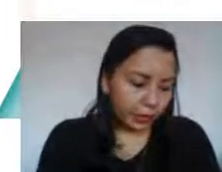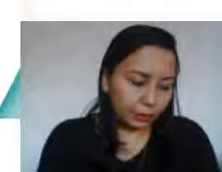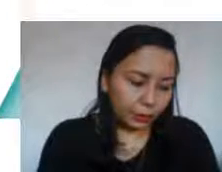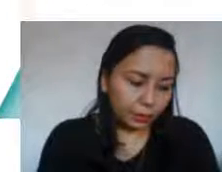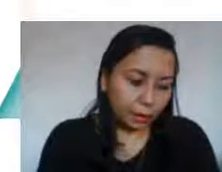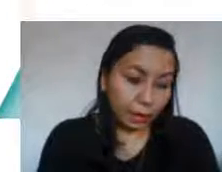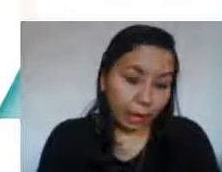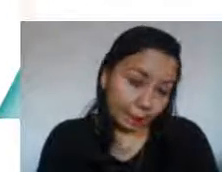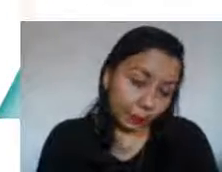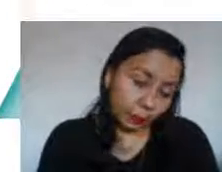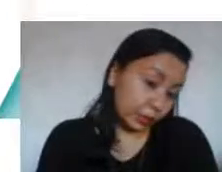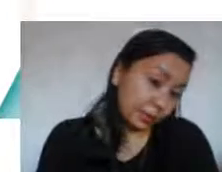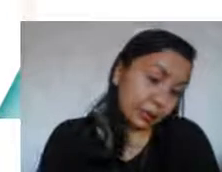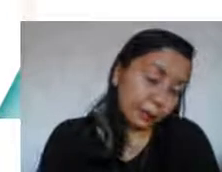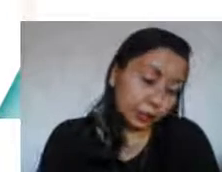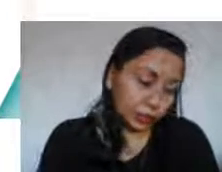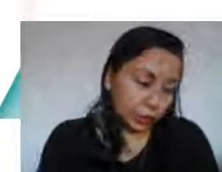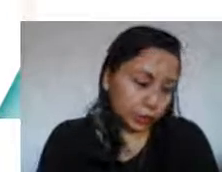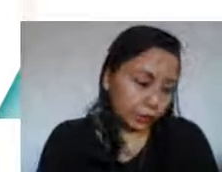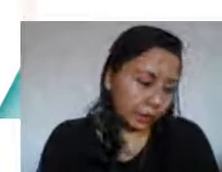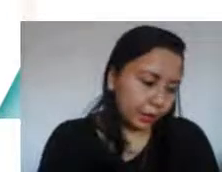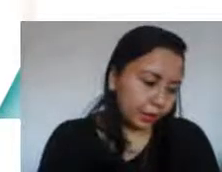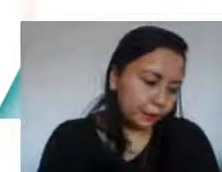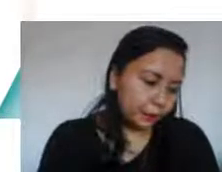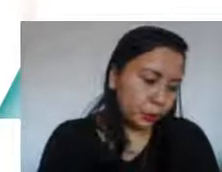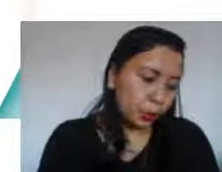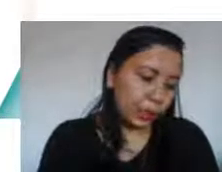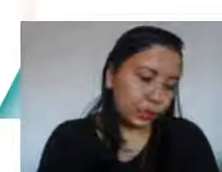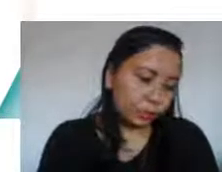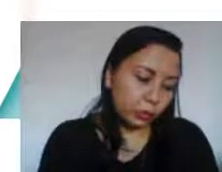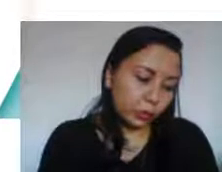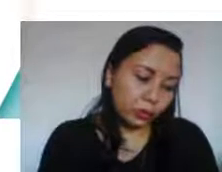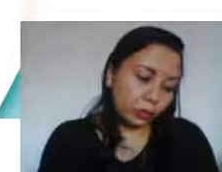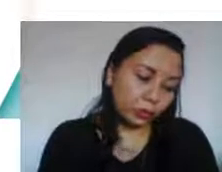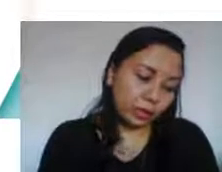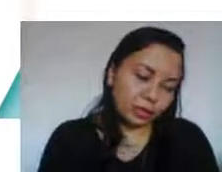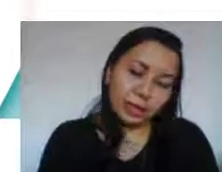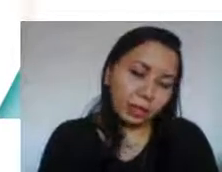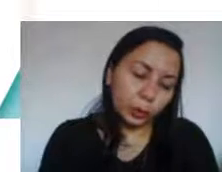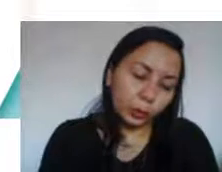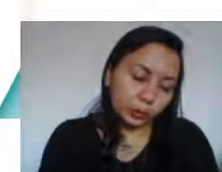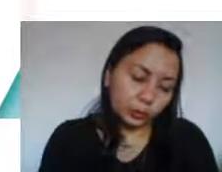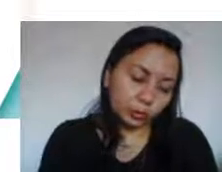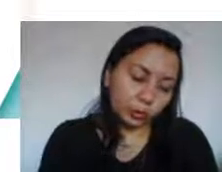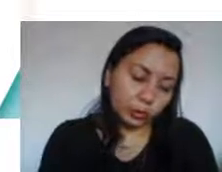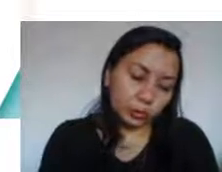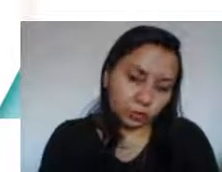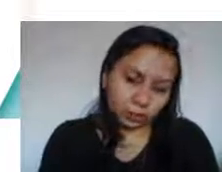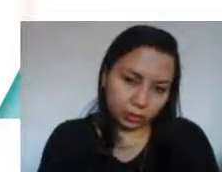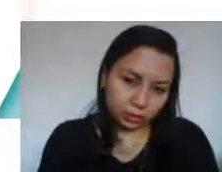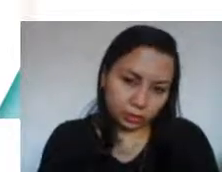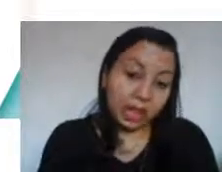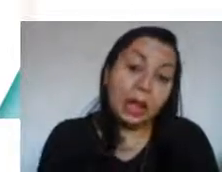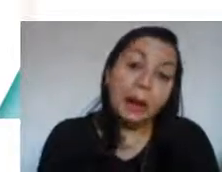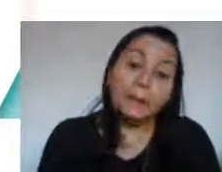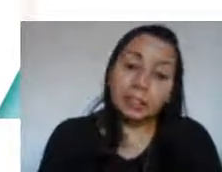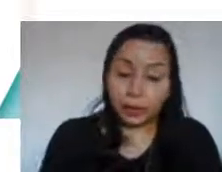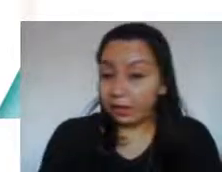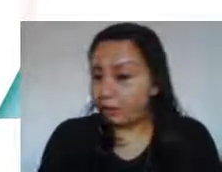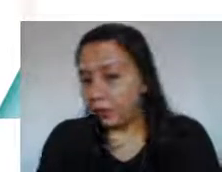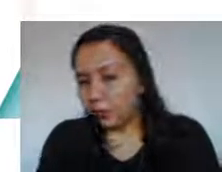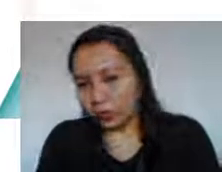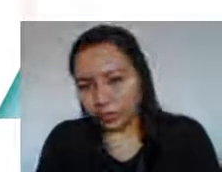que um exemplo da política norte-americana de combate ao fogo em suas fronteiras, lá entre 1900 e 1980.